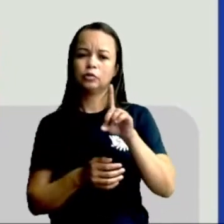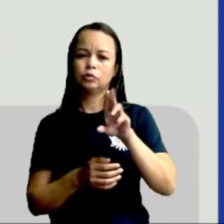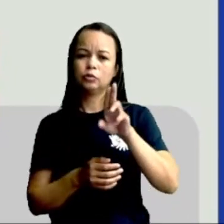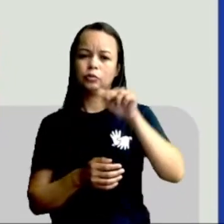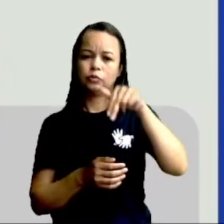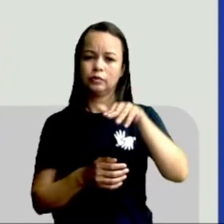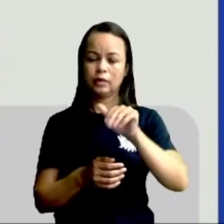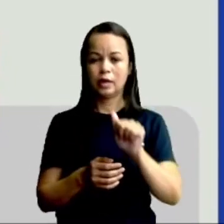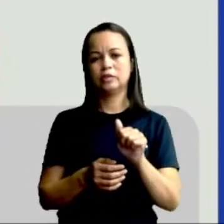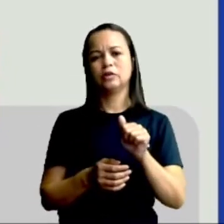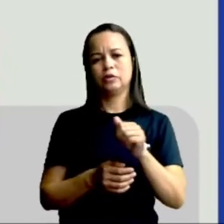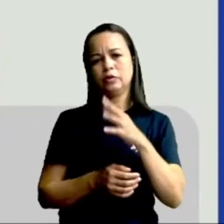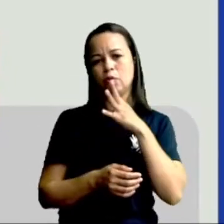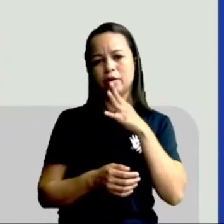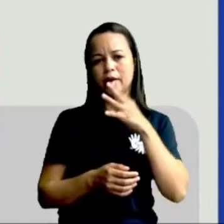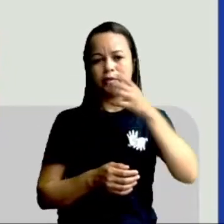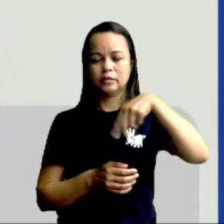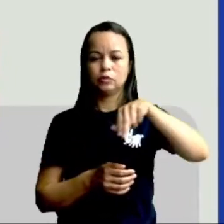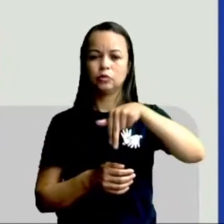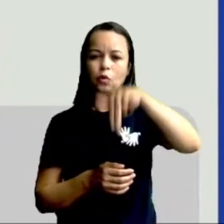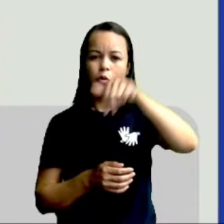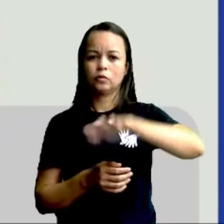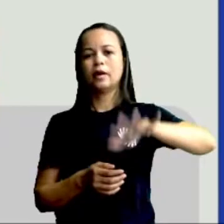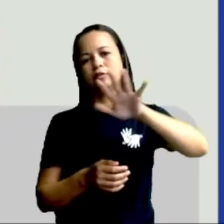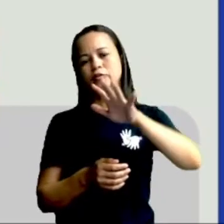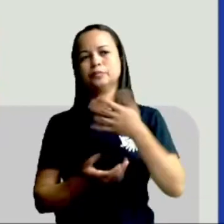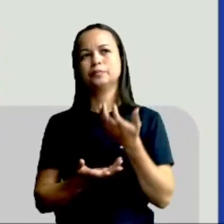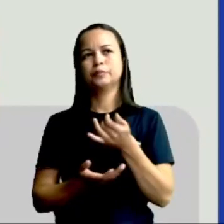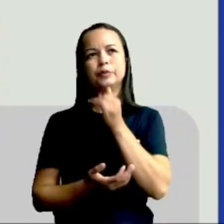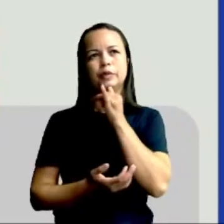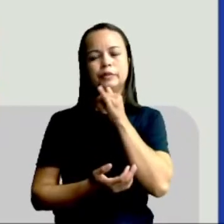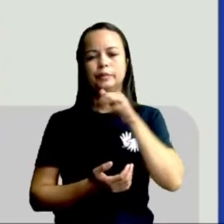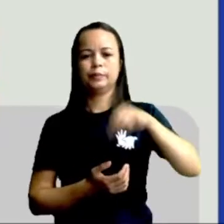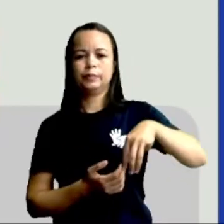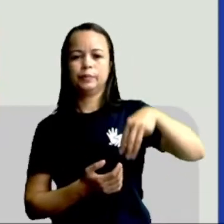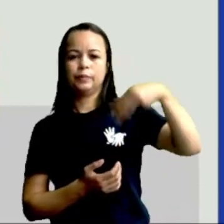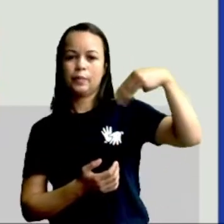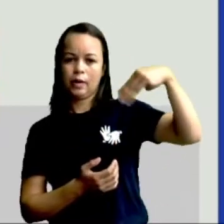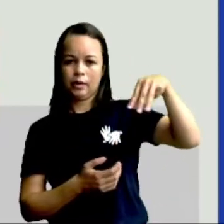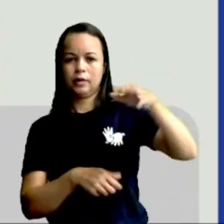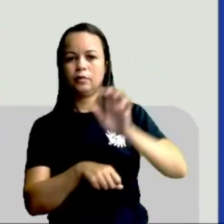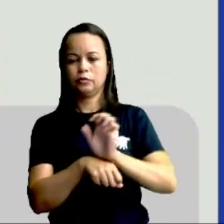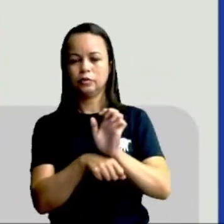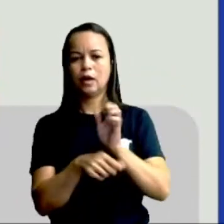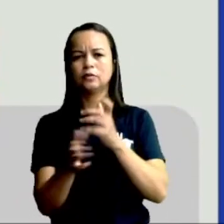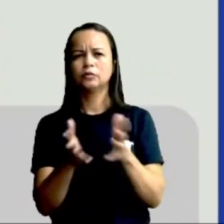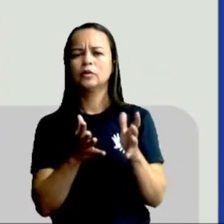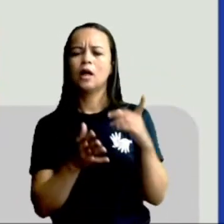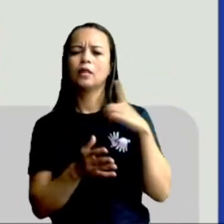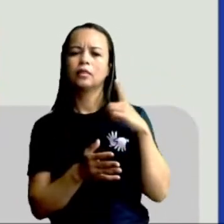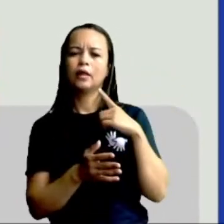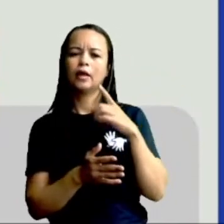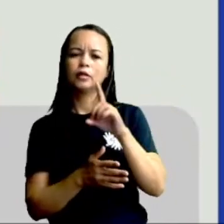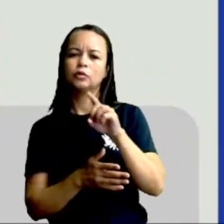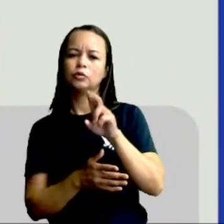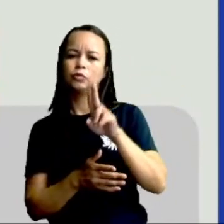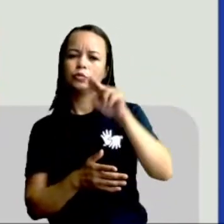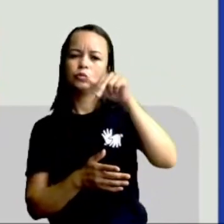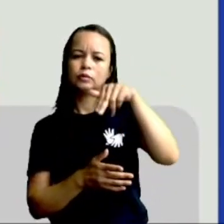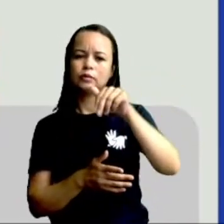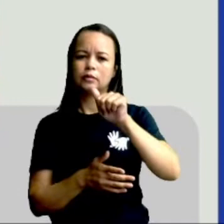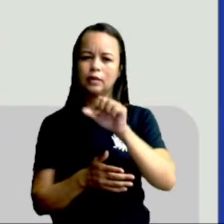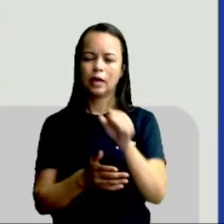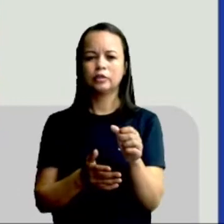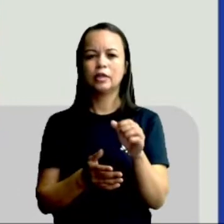bem conhecidos do Nordeste. Lá no Maranhão, por exemplo, a gente tem dunas lindíssimas,